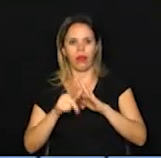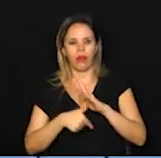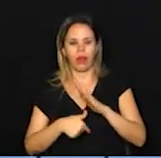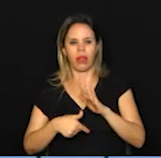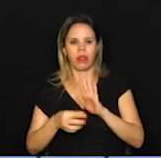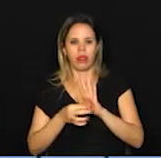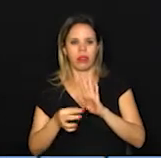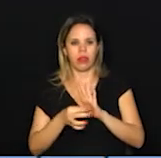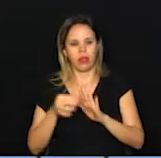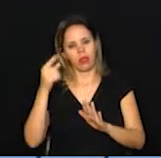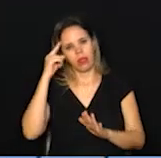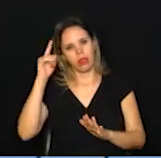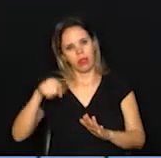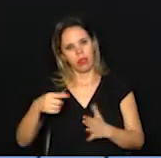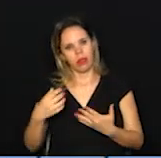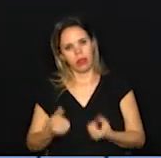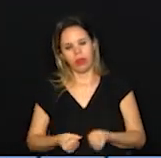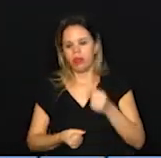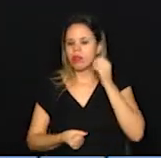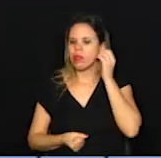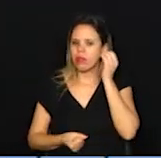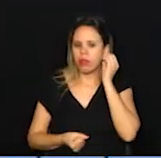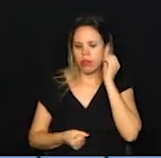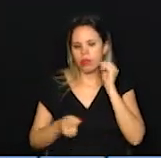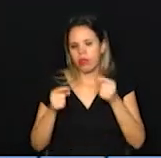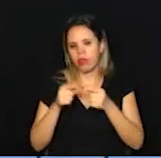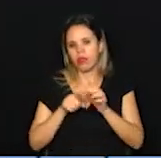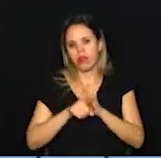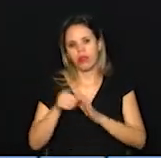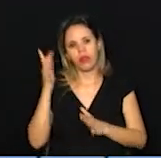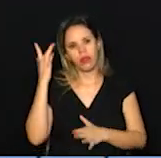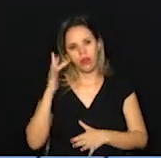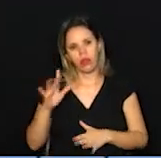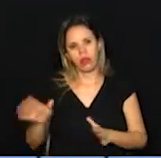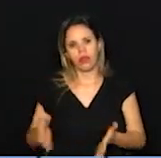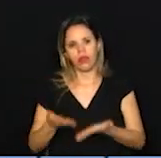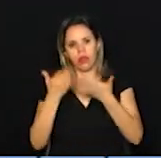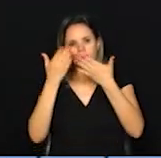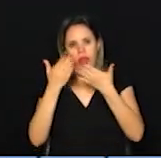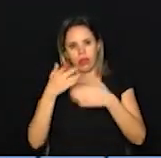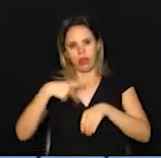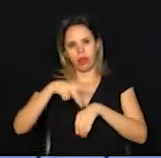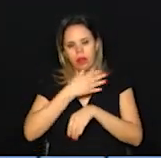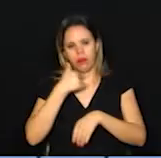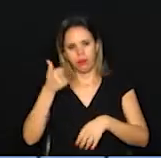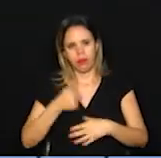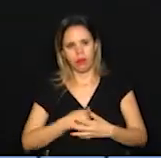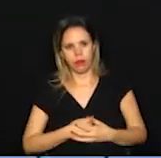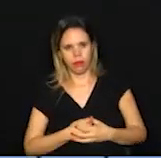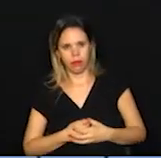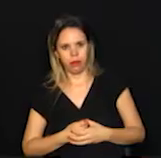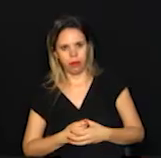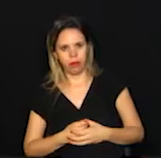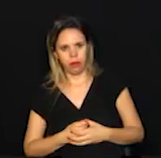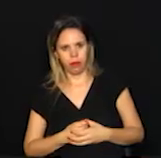de ideias. E esse debate, de acordo com ela, pode construir um país melhor.